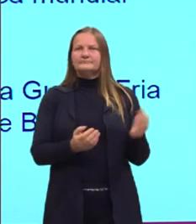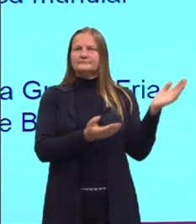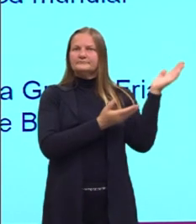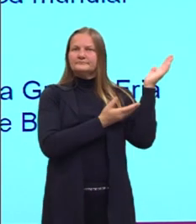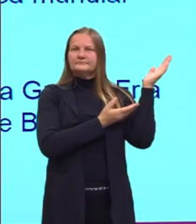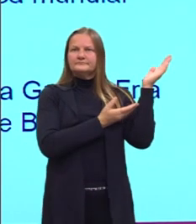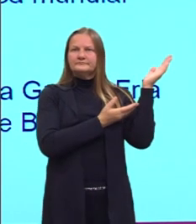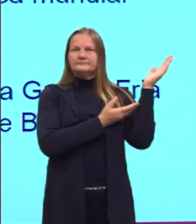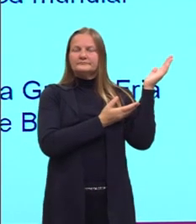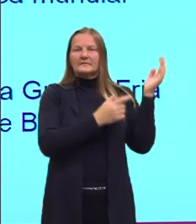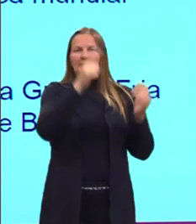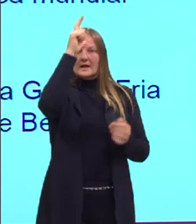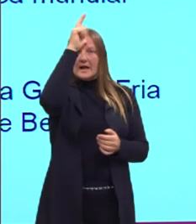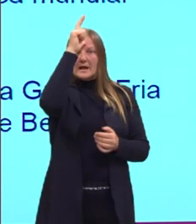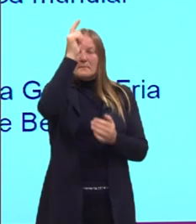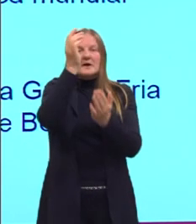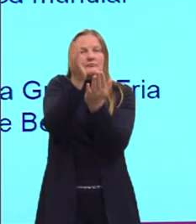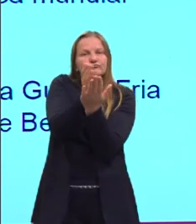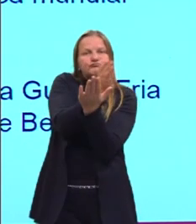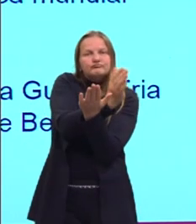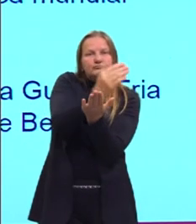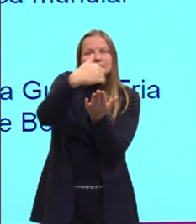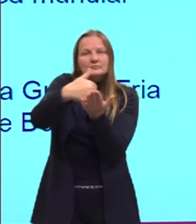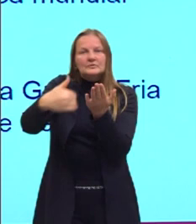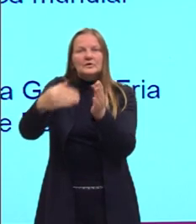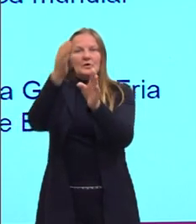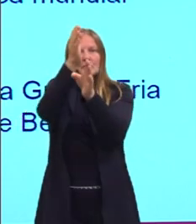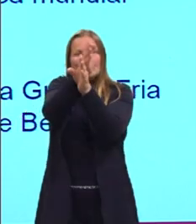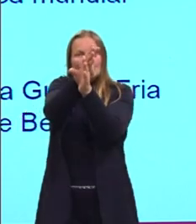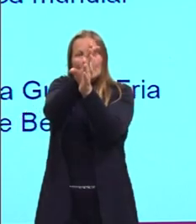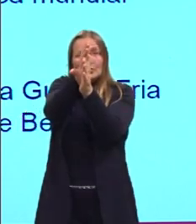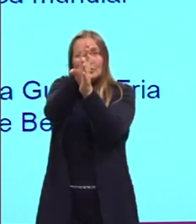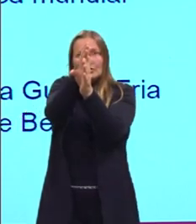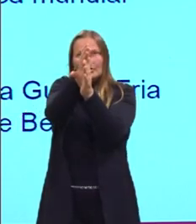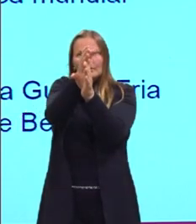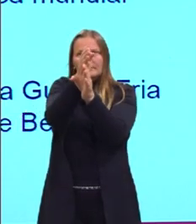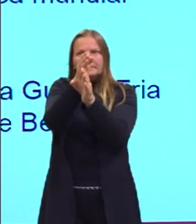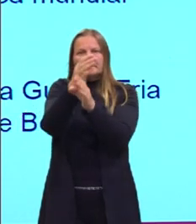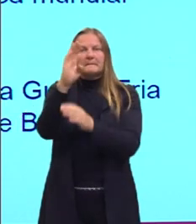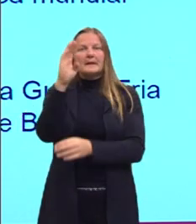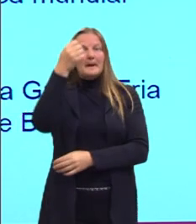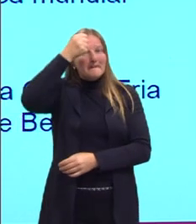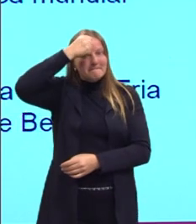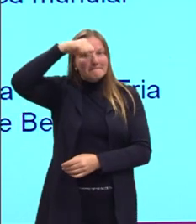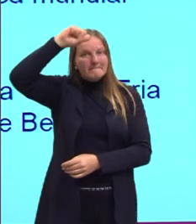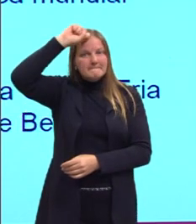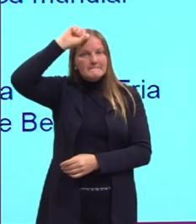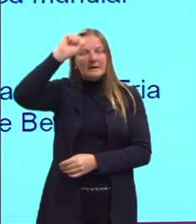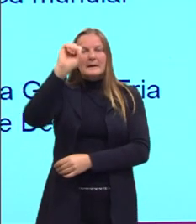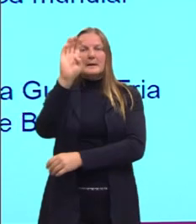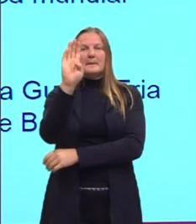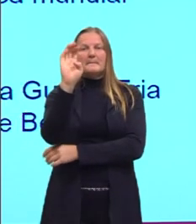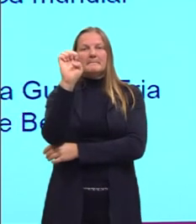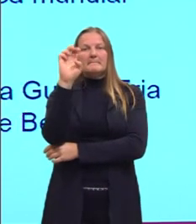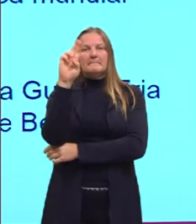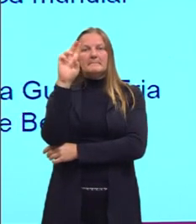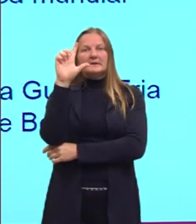território da Alemanha e olha só onde é que fica Berlim Berlim fica justamente no território